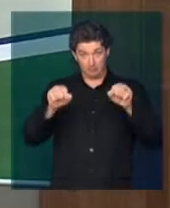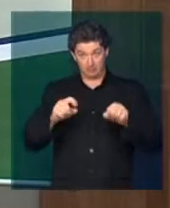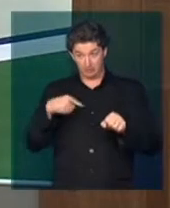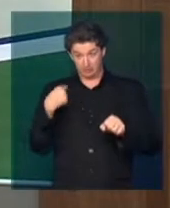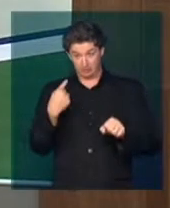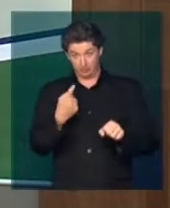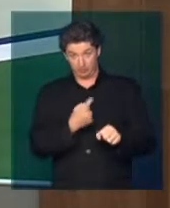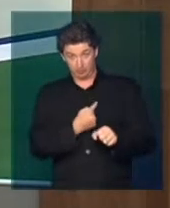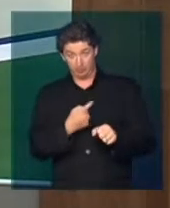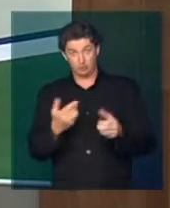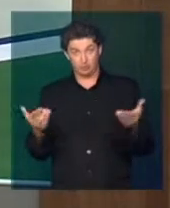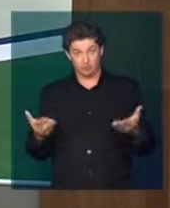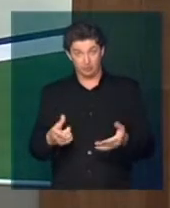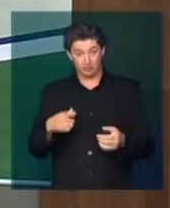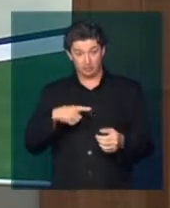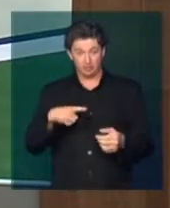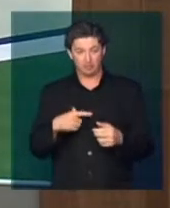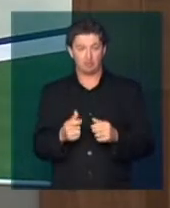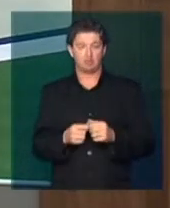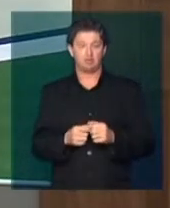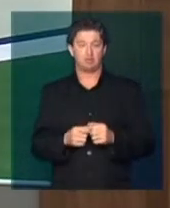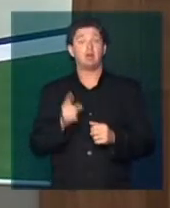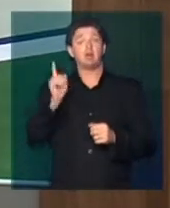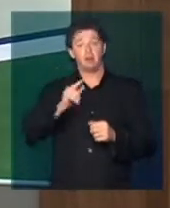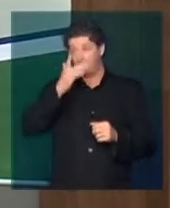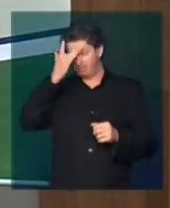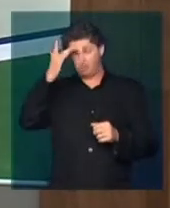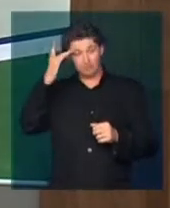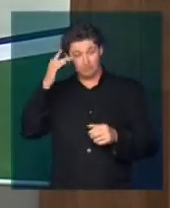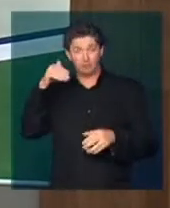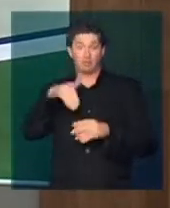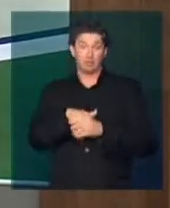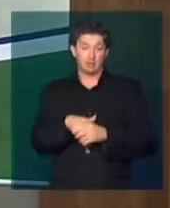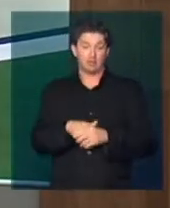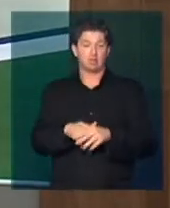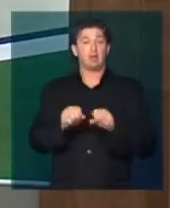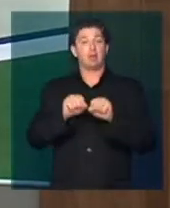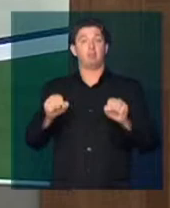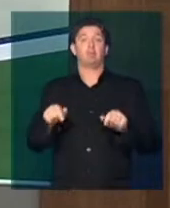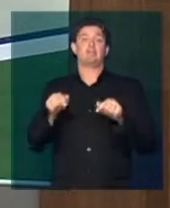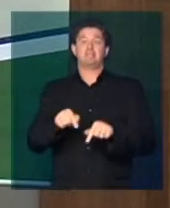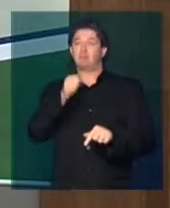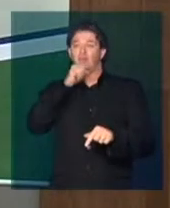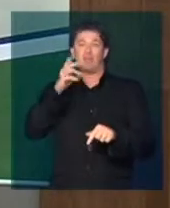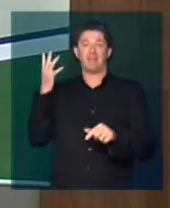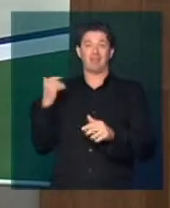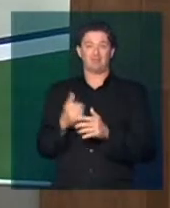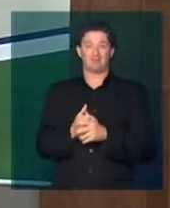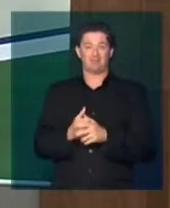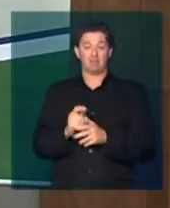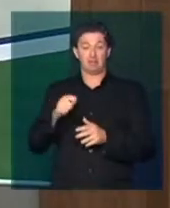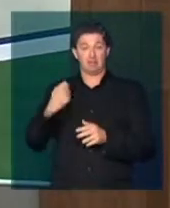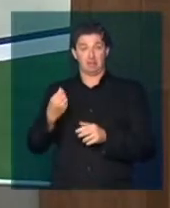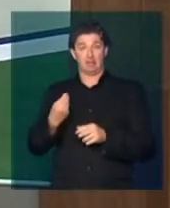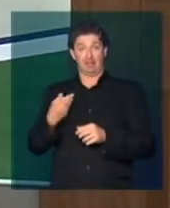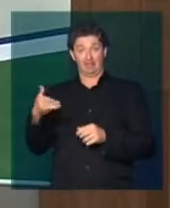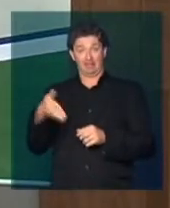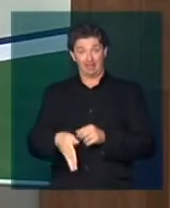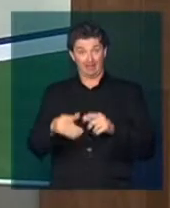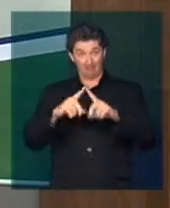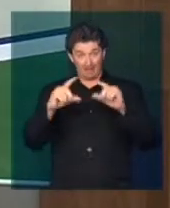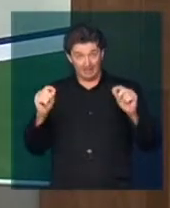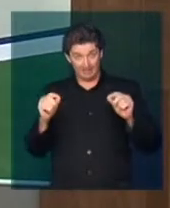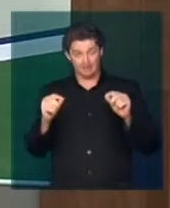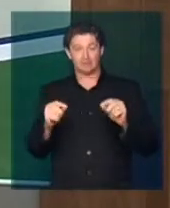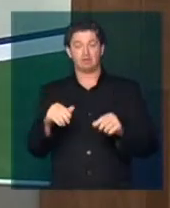nós vivemos hoje são aqueles que foram eleitos por esse sistema. Ou seja, quem está em Brasília,